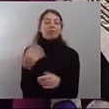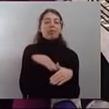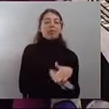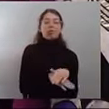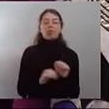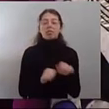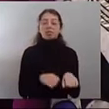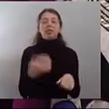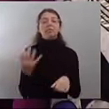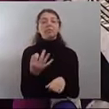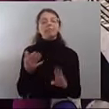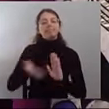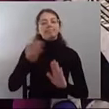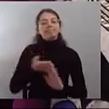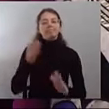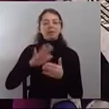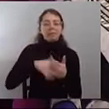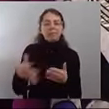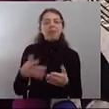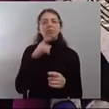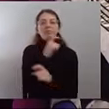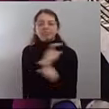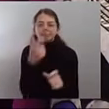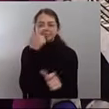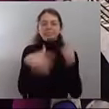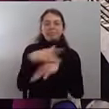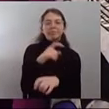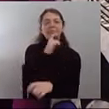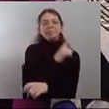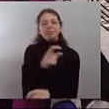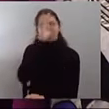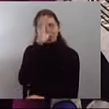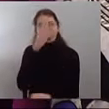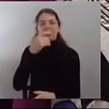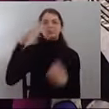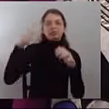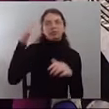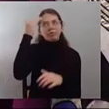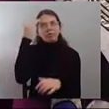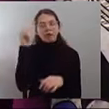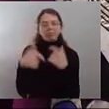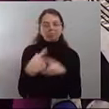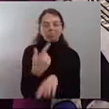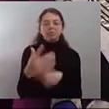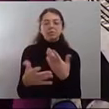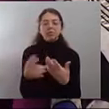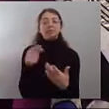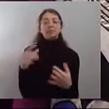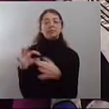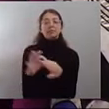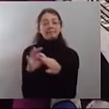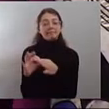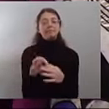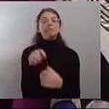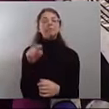local que avise atempadamente os munícipes de fenómenos desta natureza. A existência de serviços de proximidade nestas situações pode fazer uma